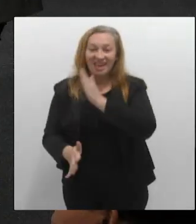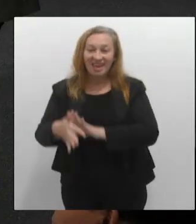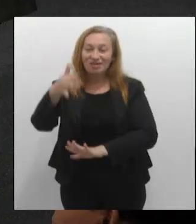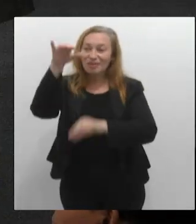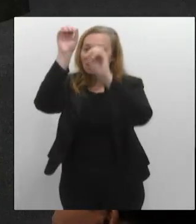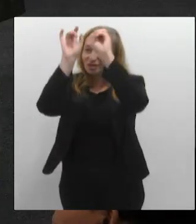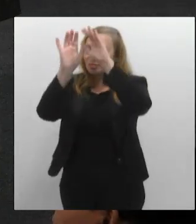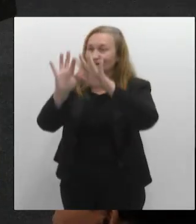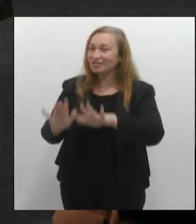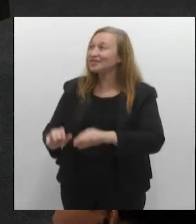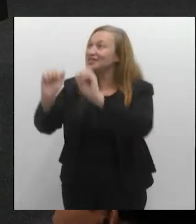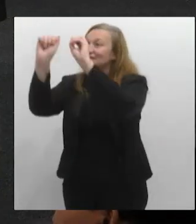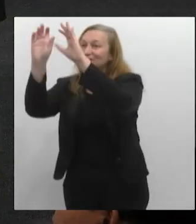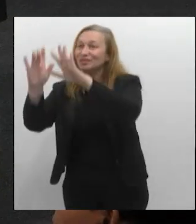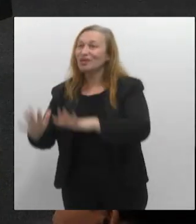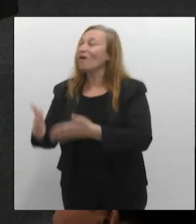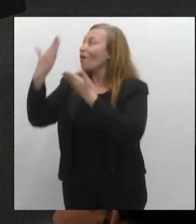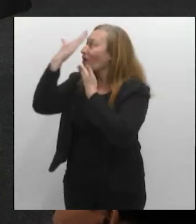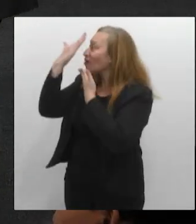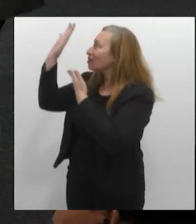tantos benefícios.